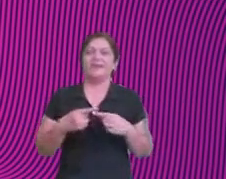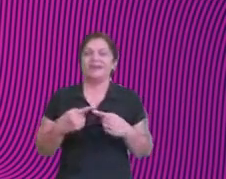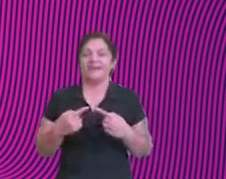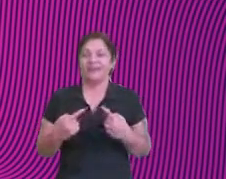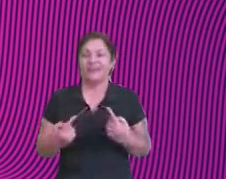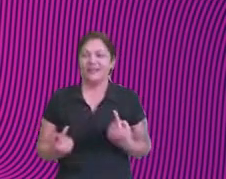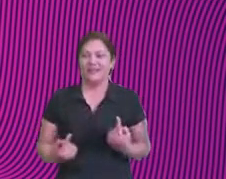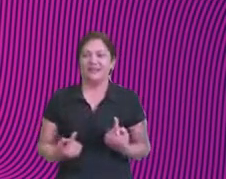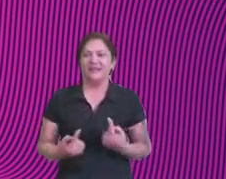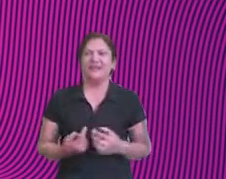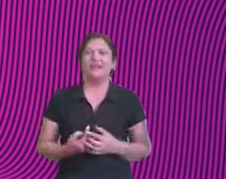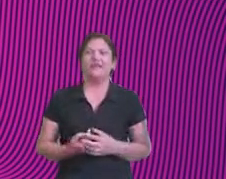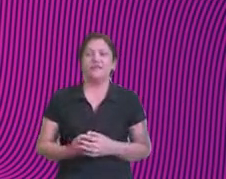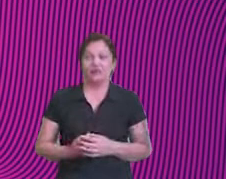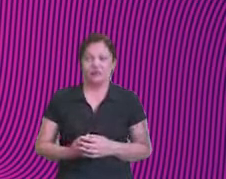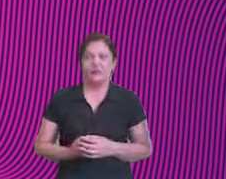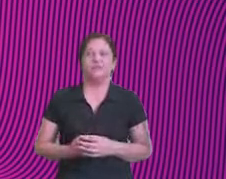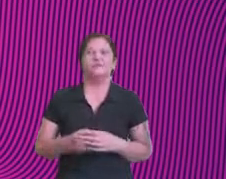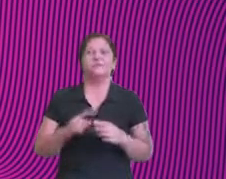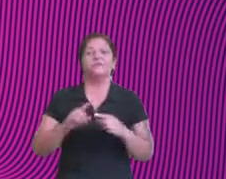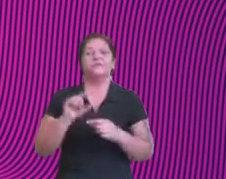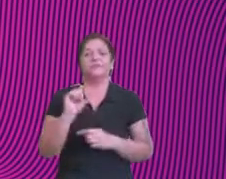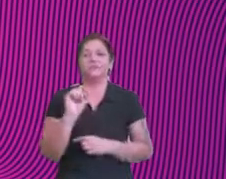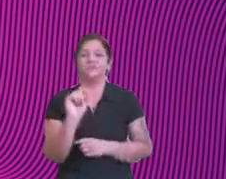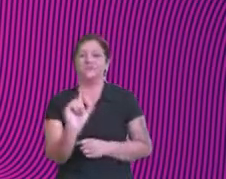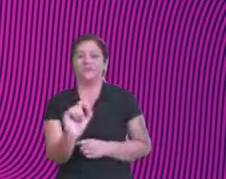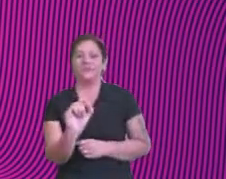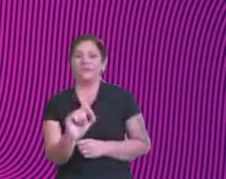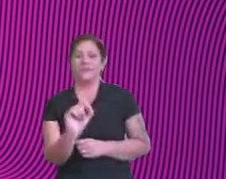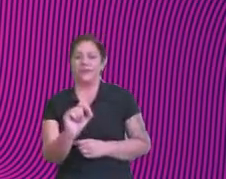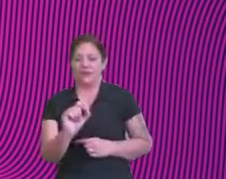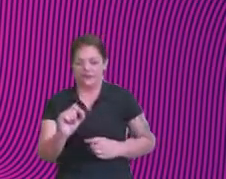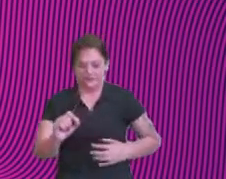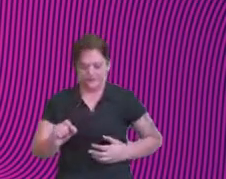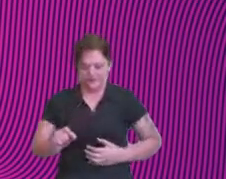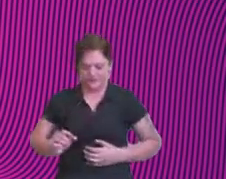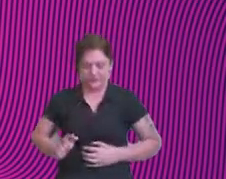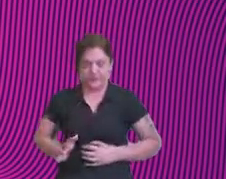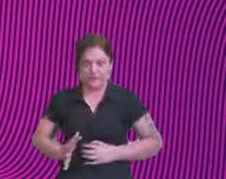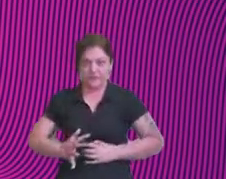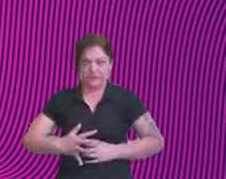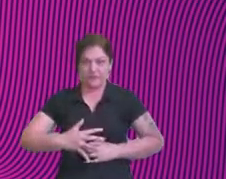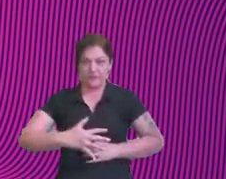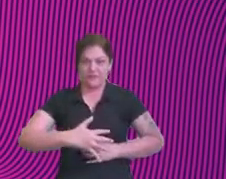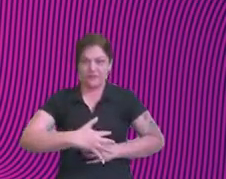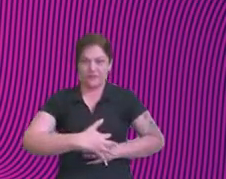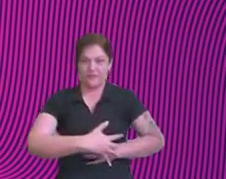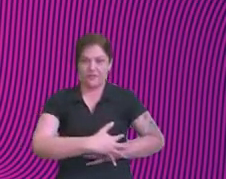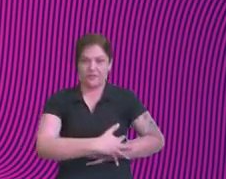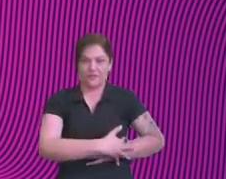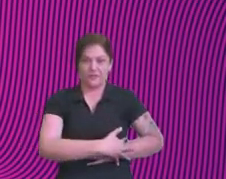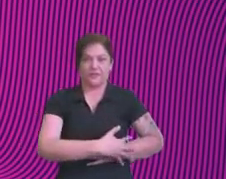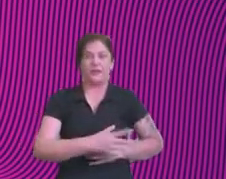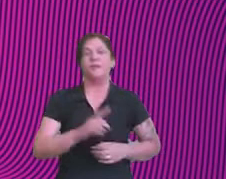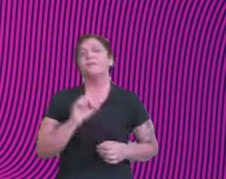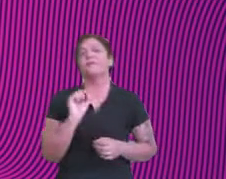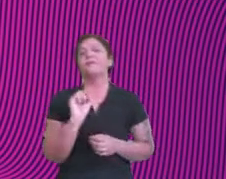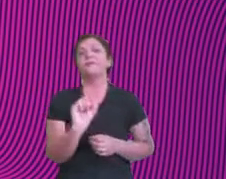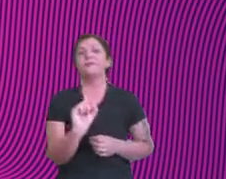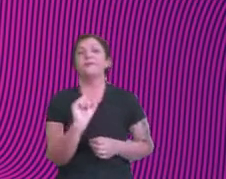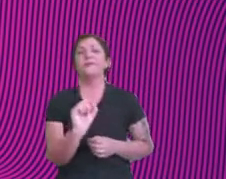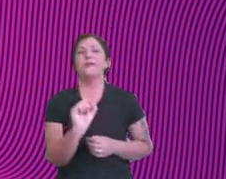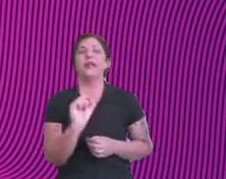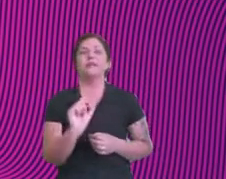com o intuito de negativar o peritônio e a citologia do lavado